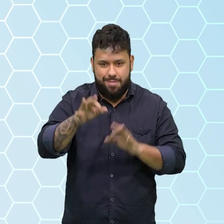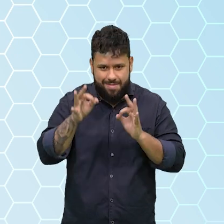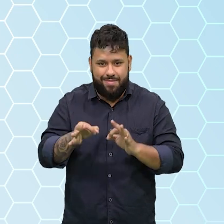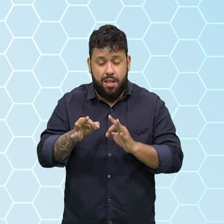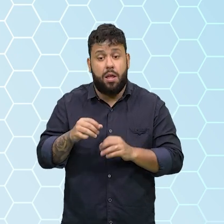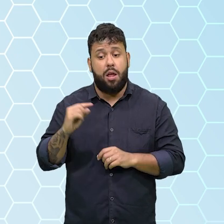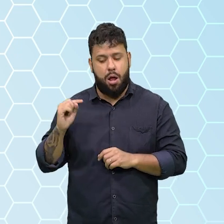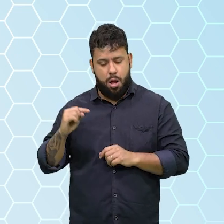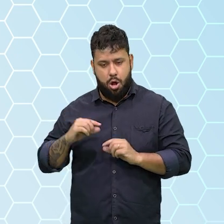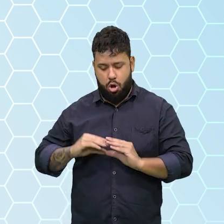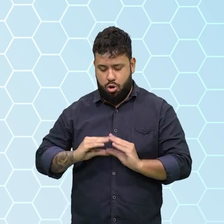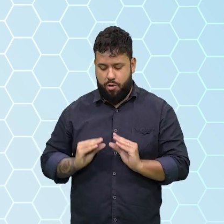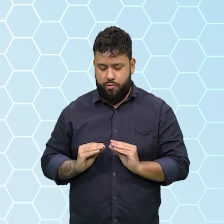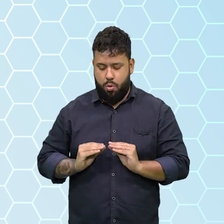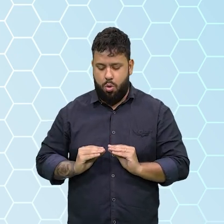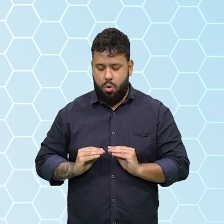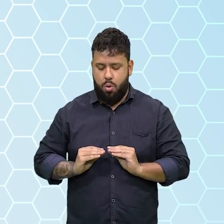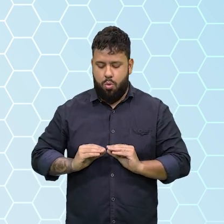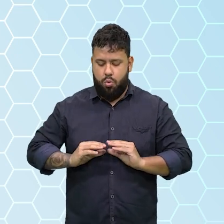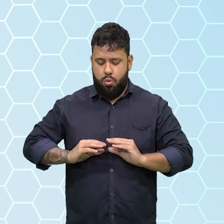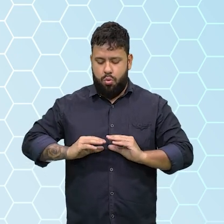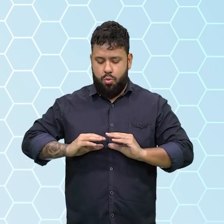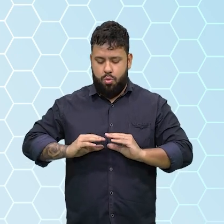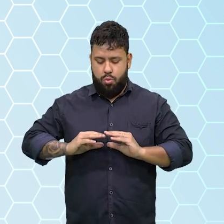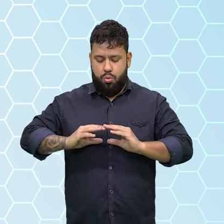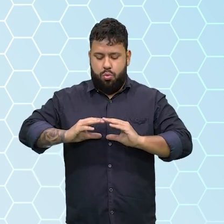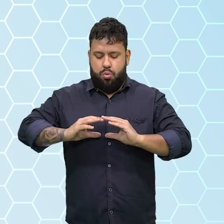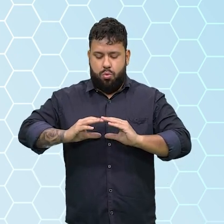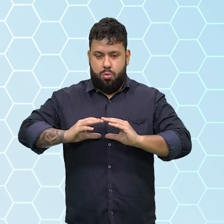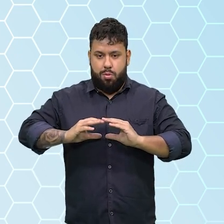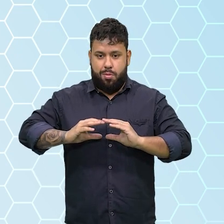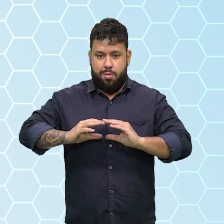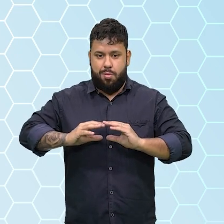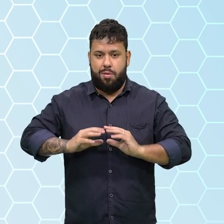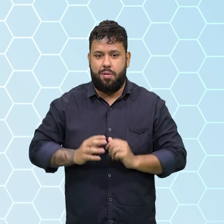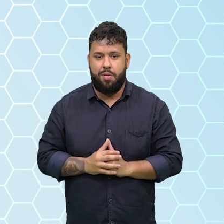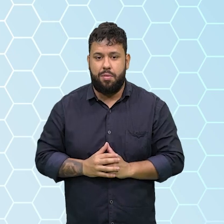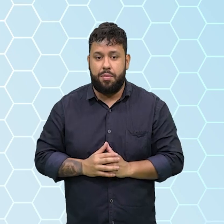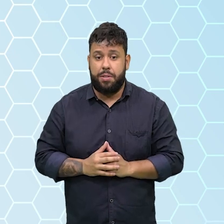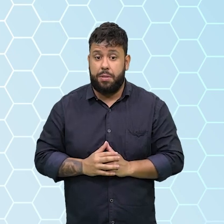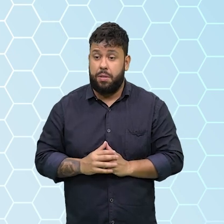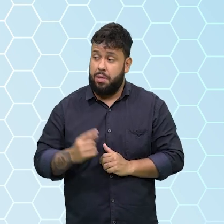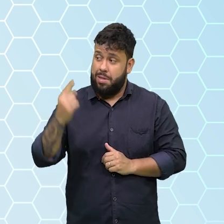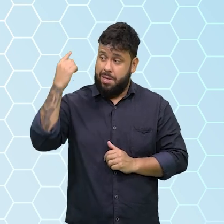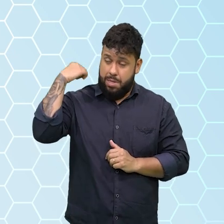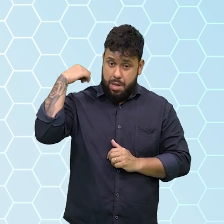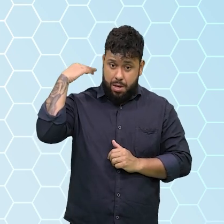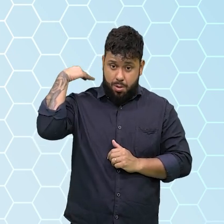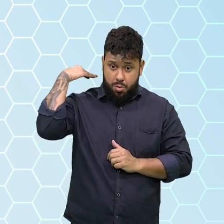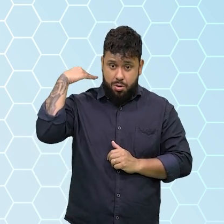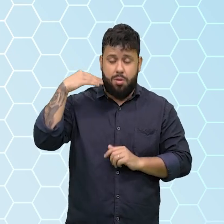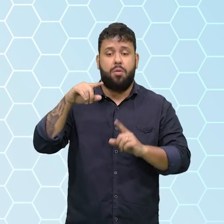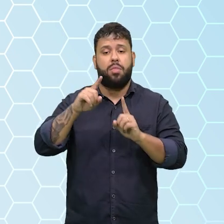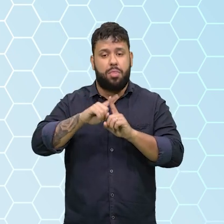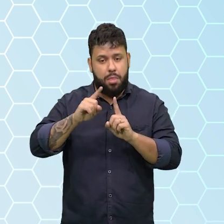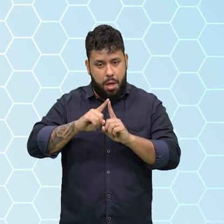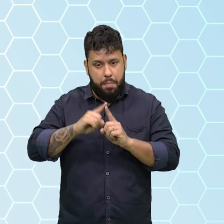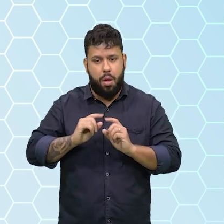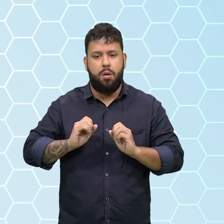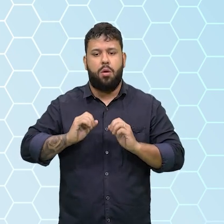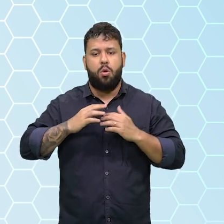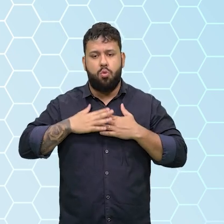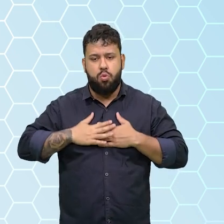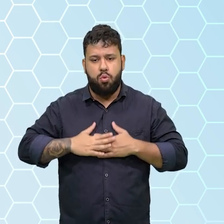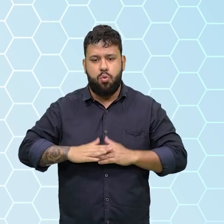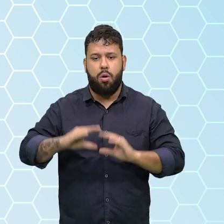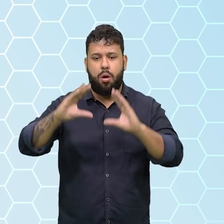diafragma relaxa, dessa forma ele é empurrado para cima. O músculo intercostal também relaxa.